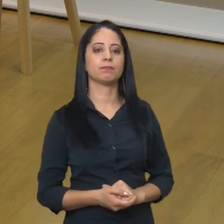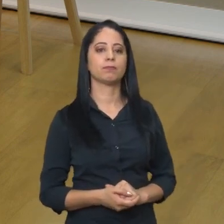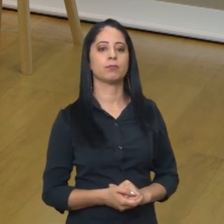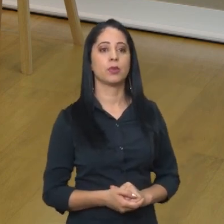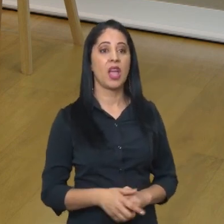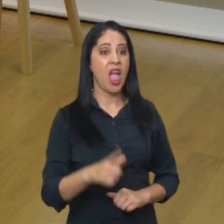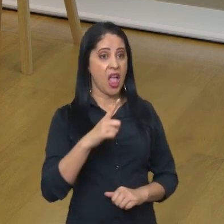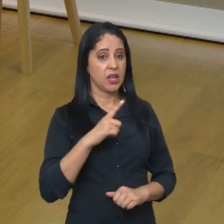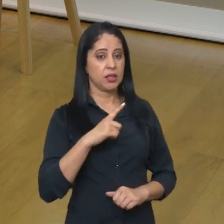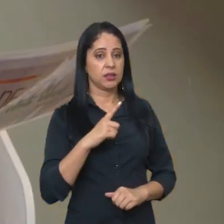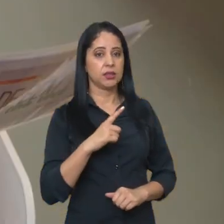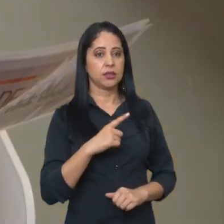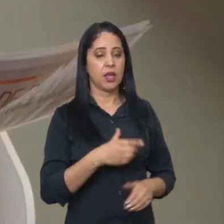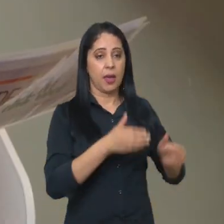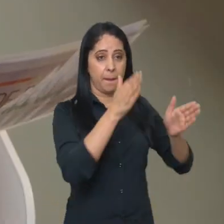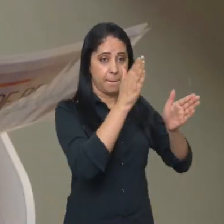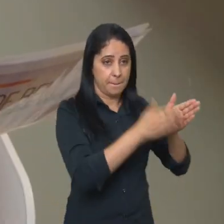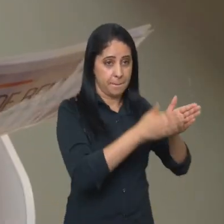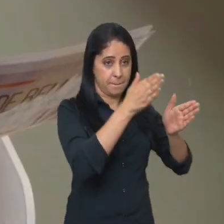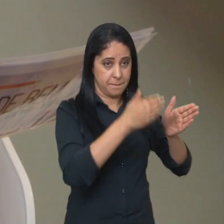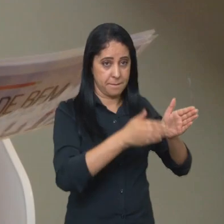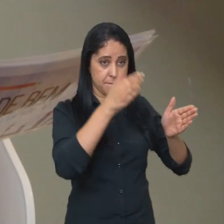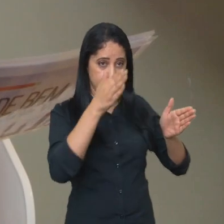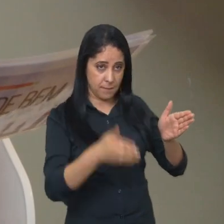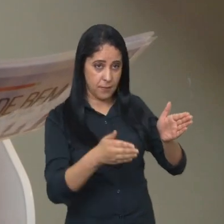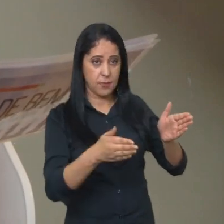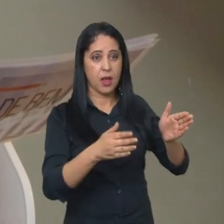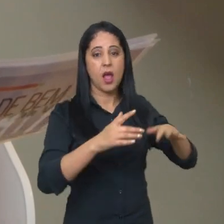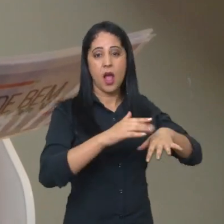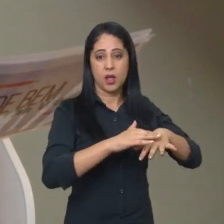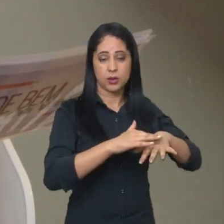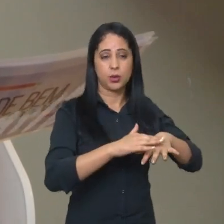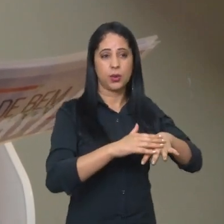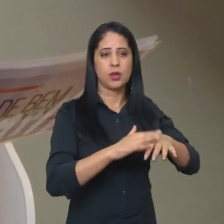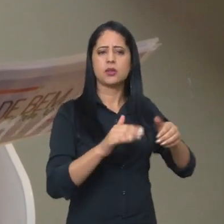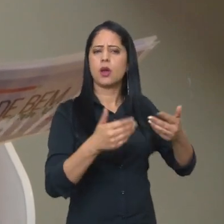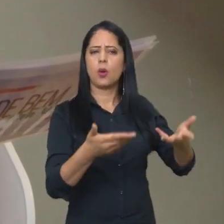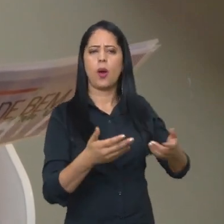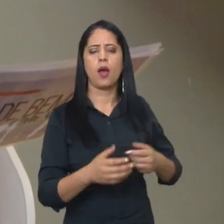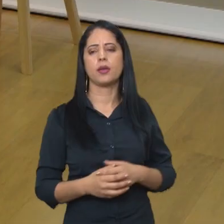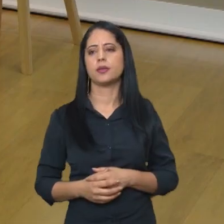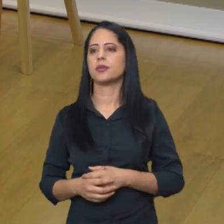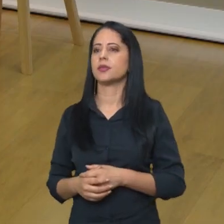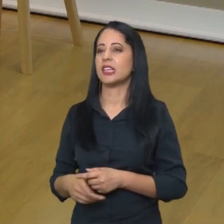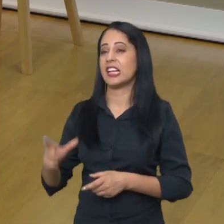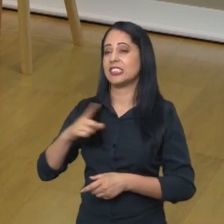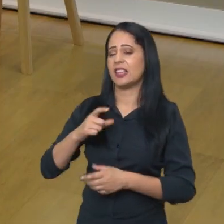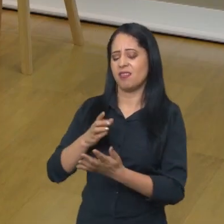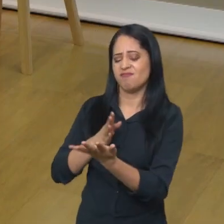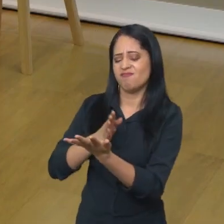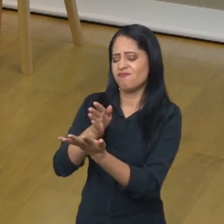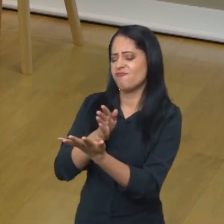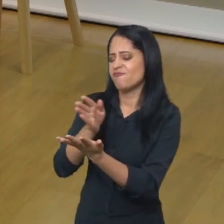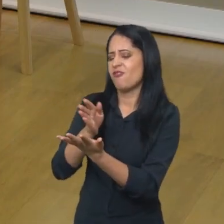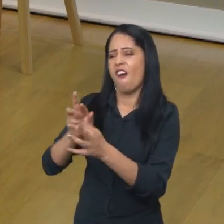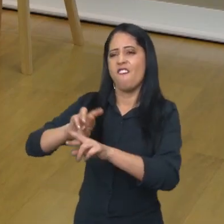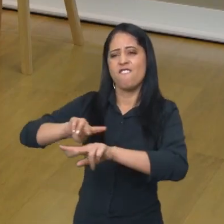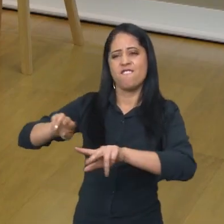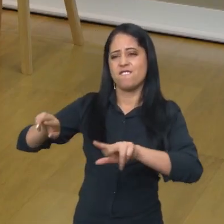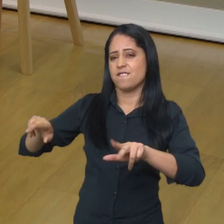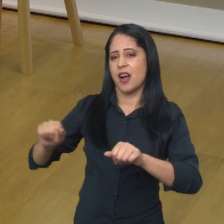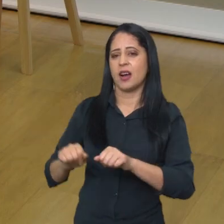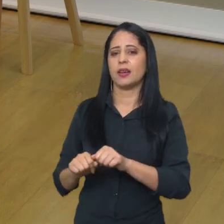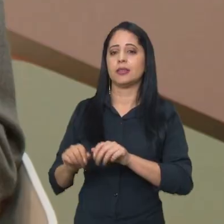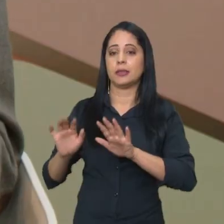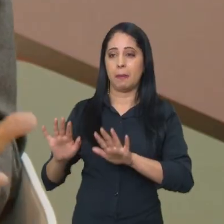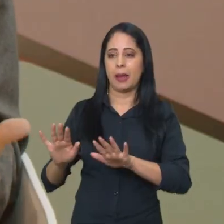existem alguns estágios, né? Diferentes estágios da doença. Quais são esses estágios? Um monte de divisões. Depende de onde você vai